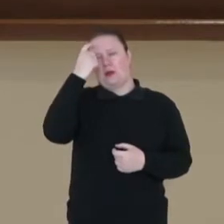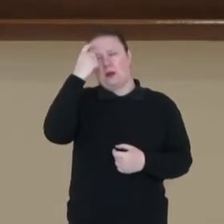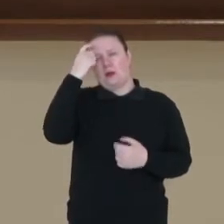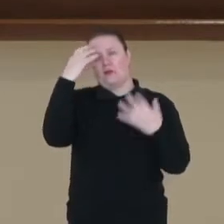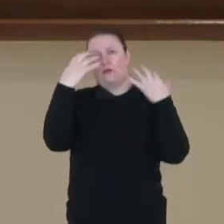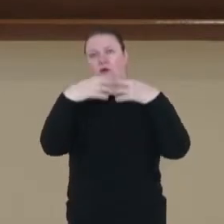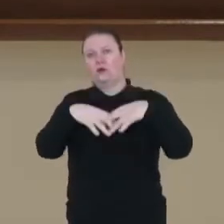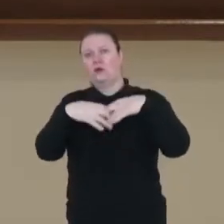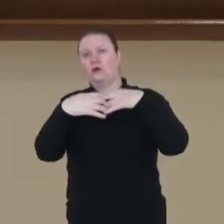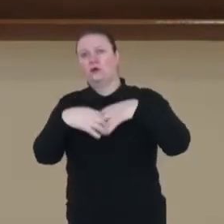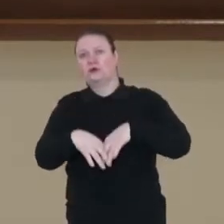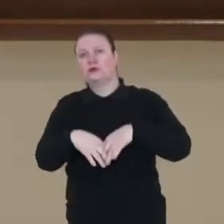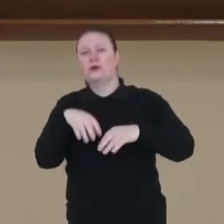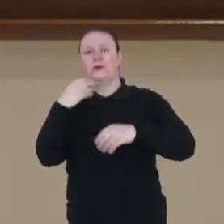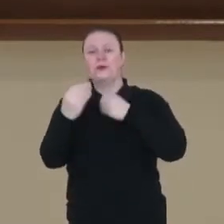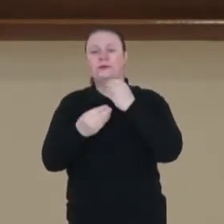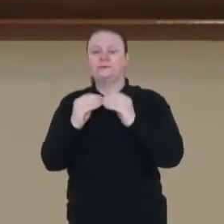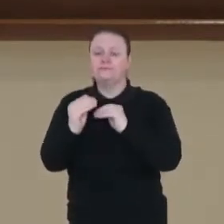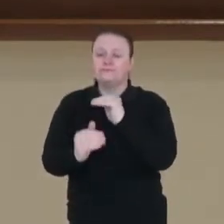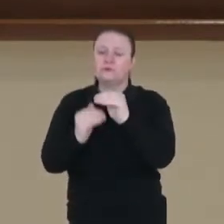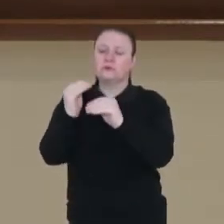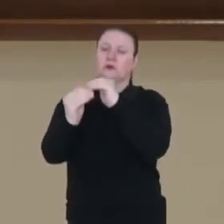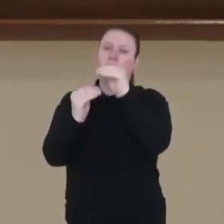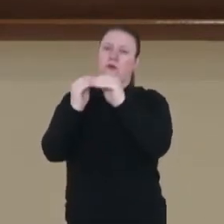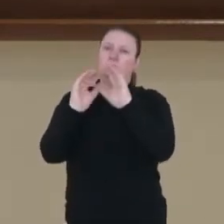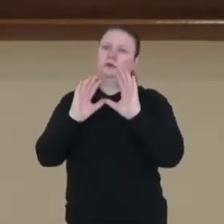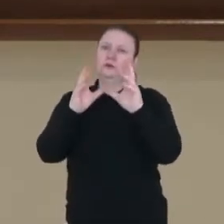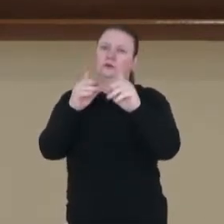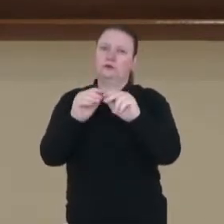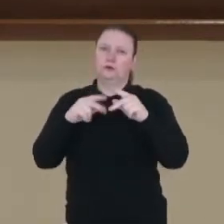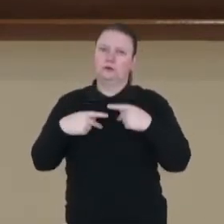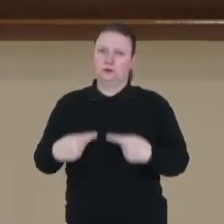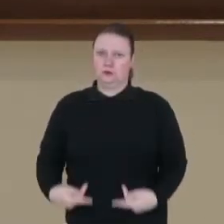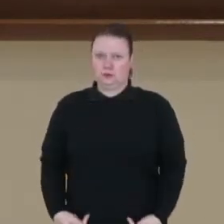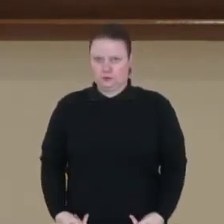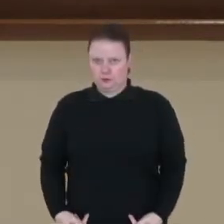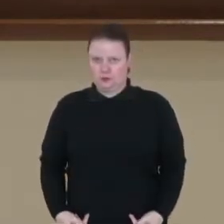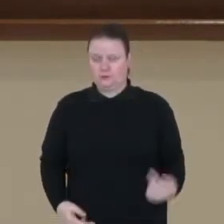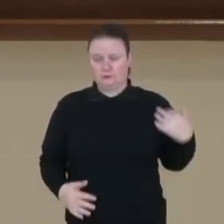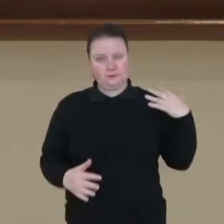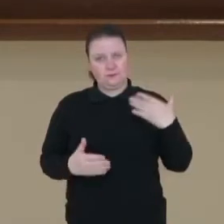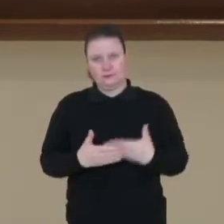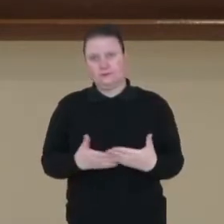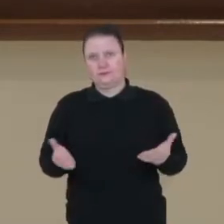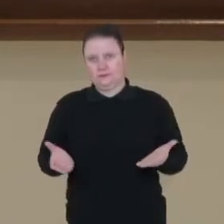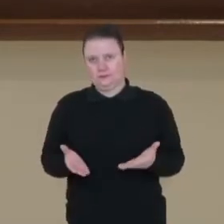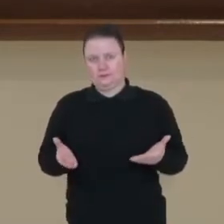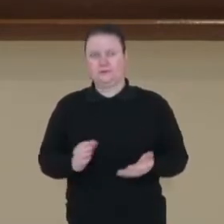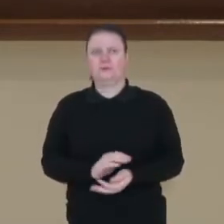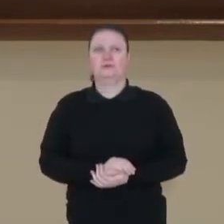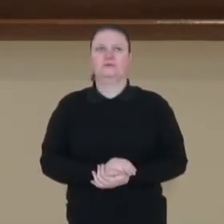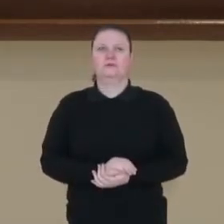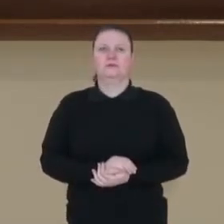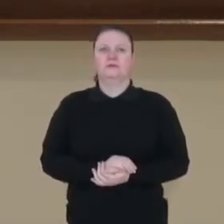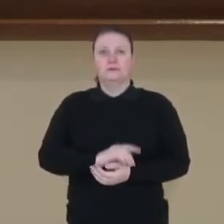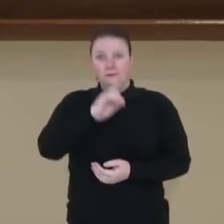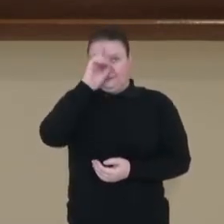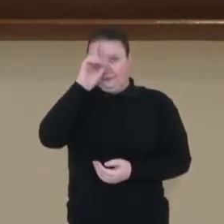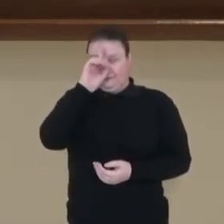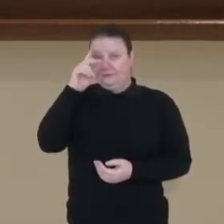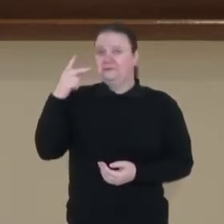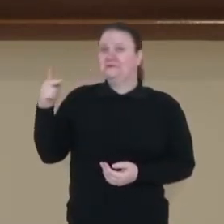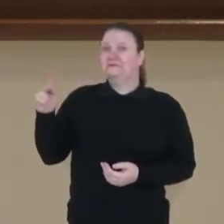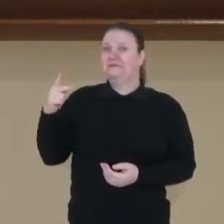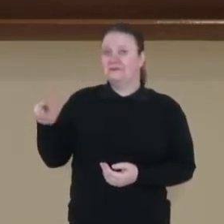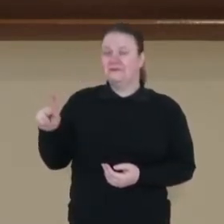analisa o processo evolutivo da humanidade até os nossos dias atuais. Bom, essas ideias do Charles